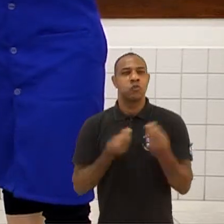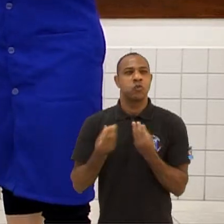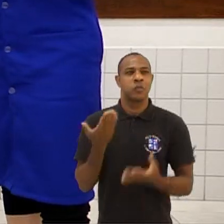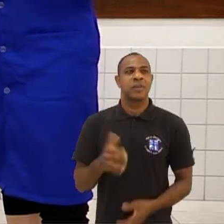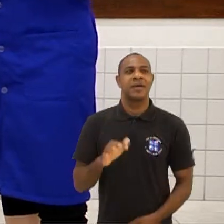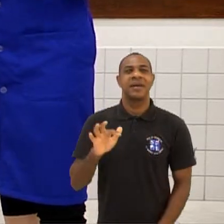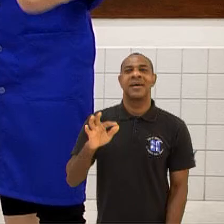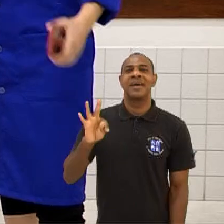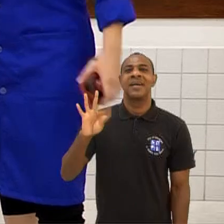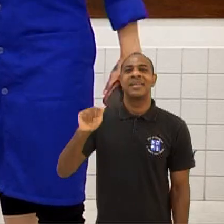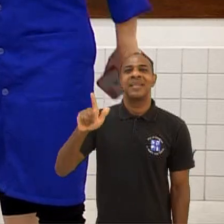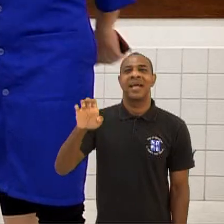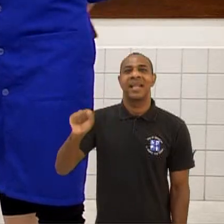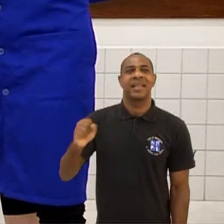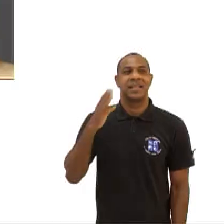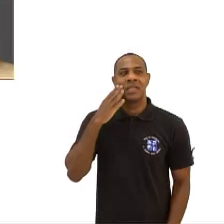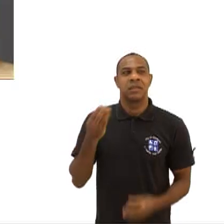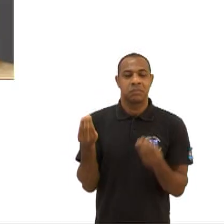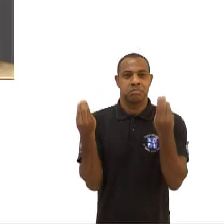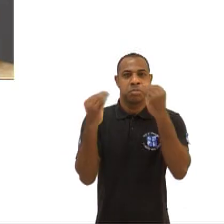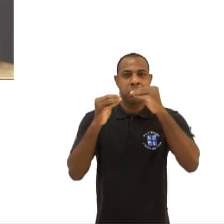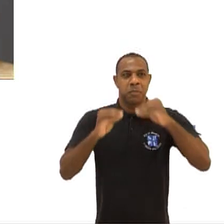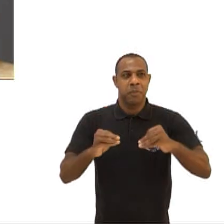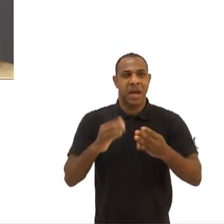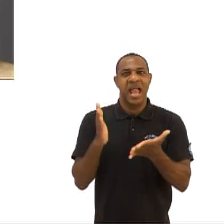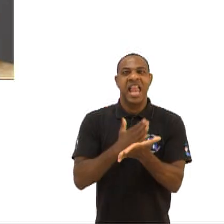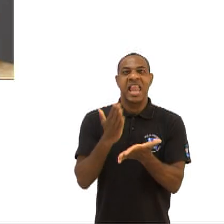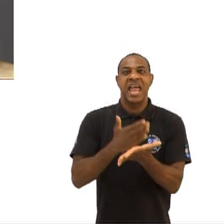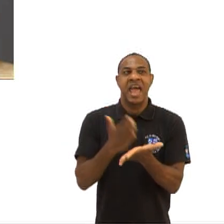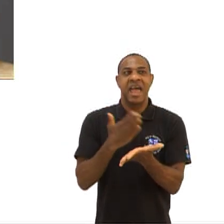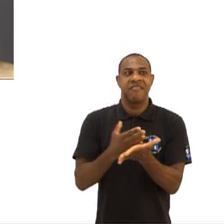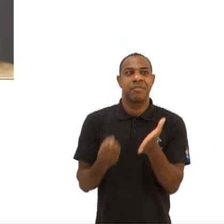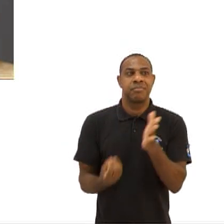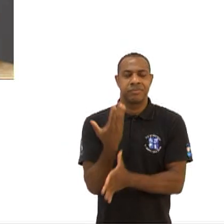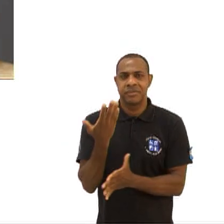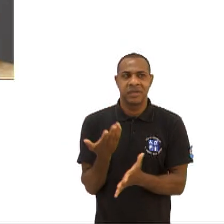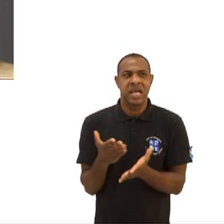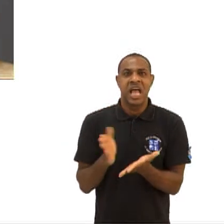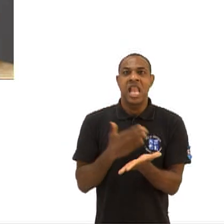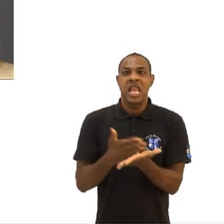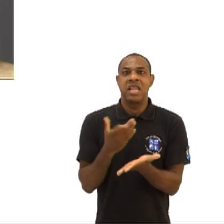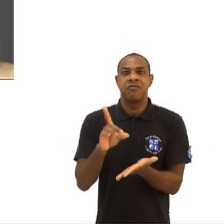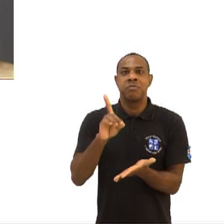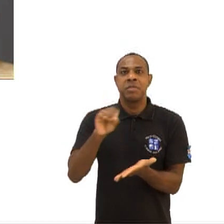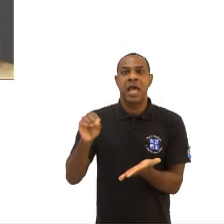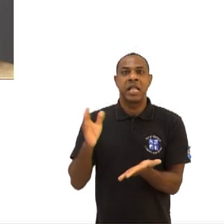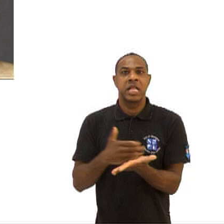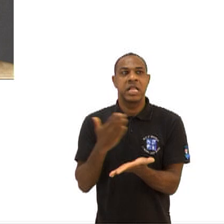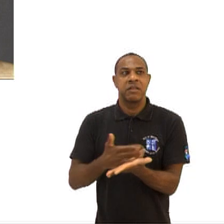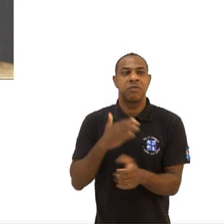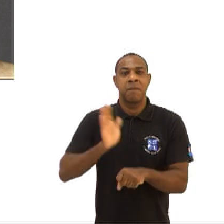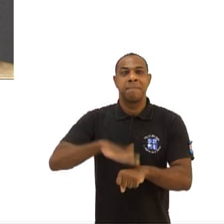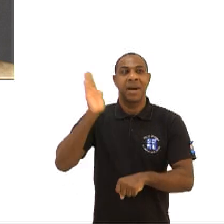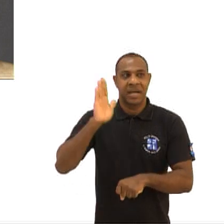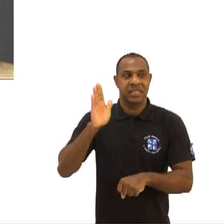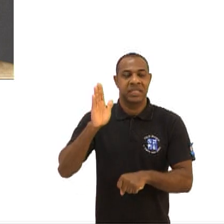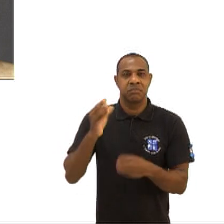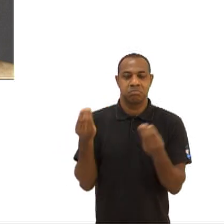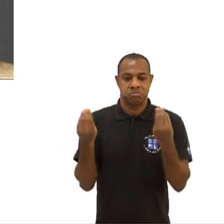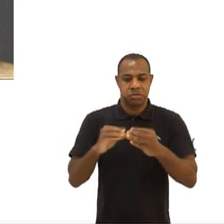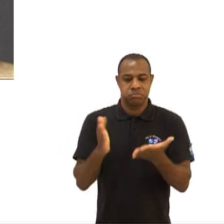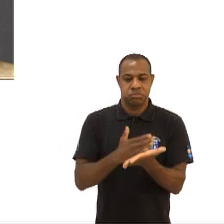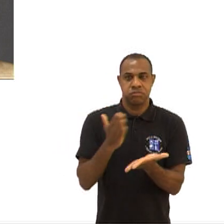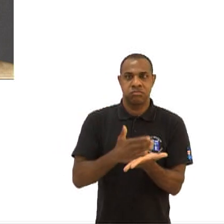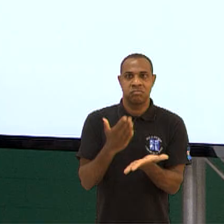sobre Curiosidade. Thales. Thales publicou mais de 10 livros, verdadeiro ou falso? O que que vocês acham? E aí, galera? Se Thales